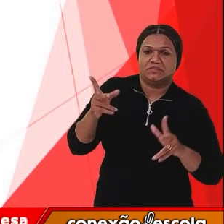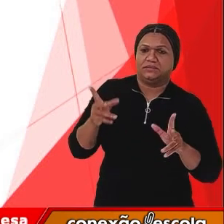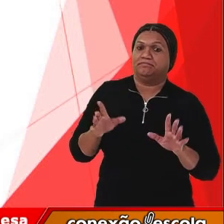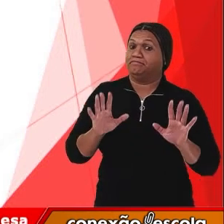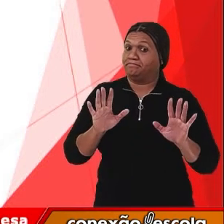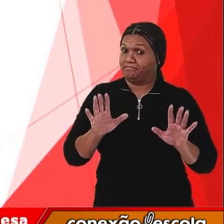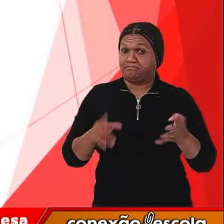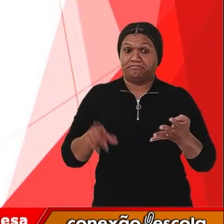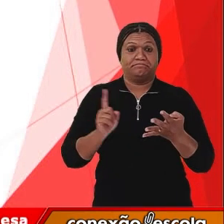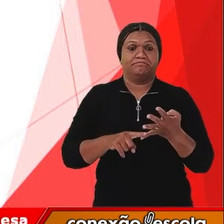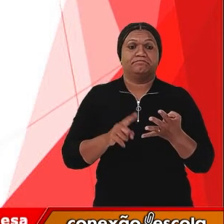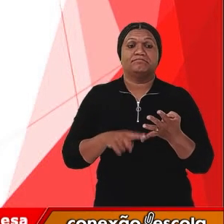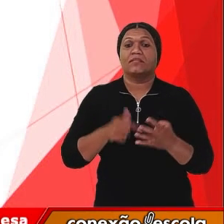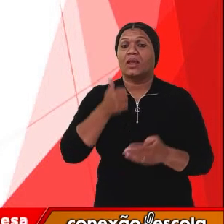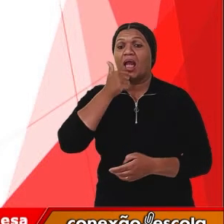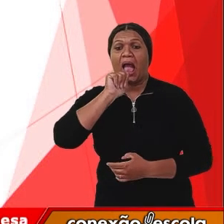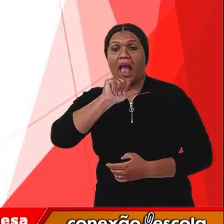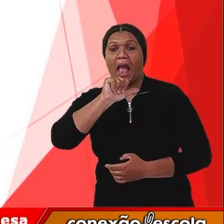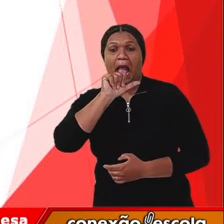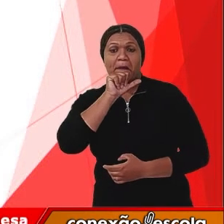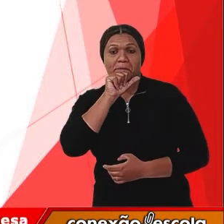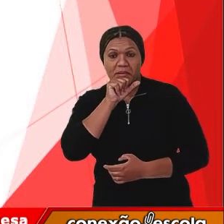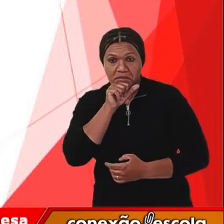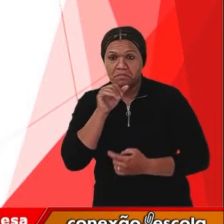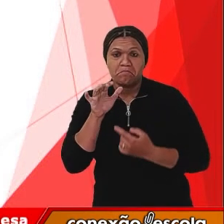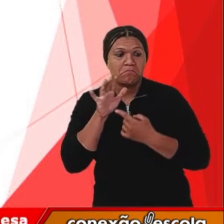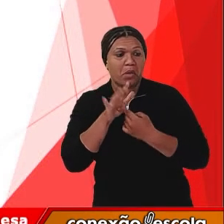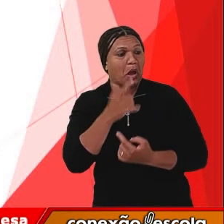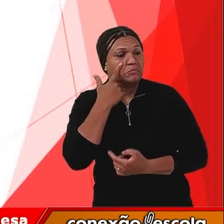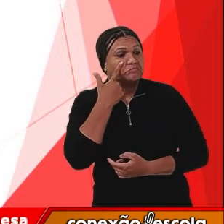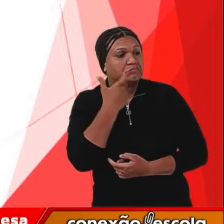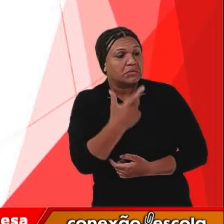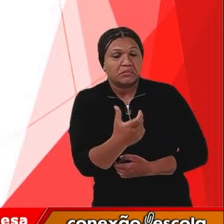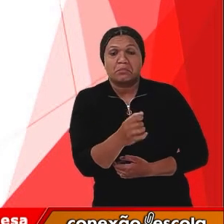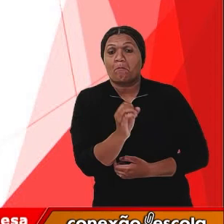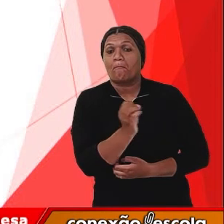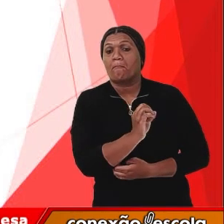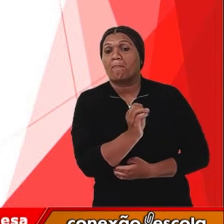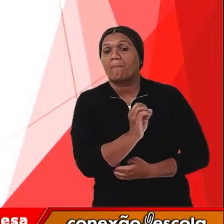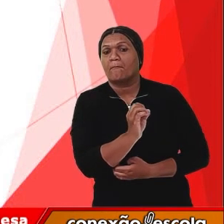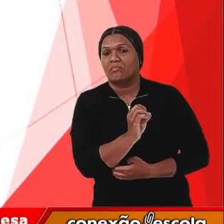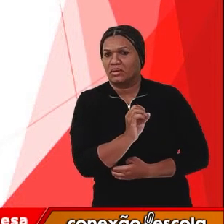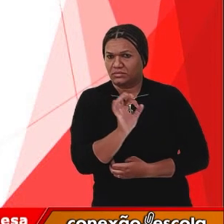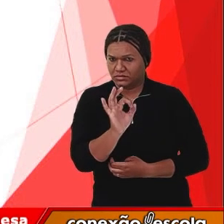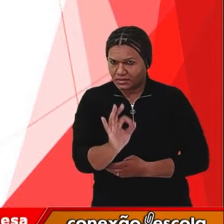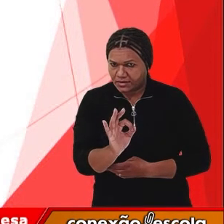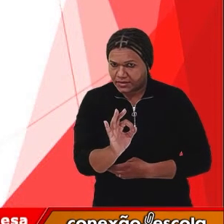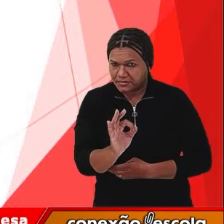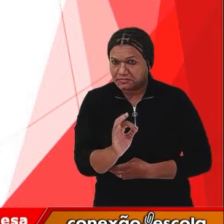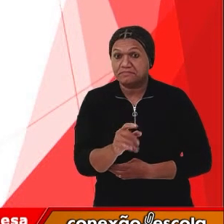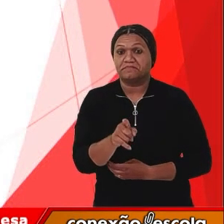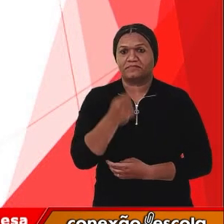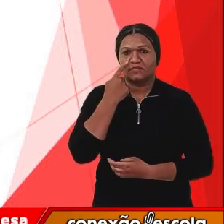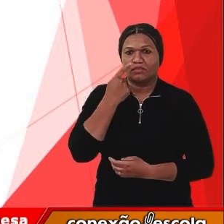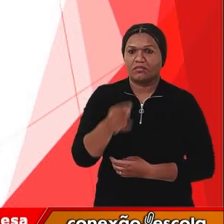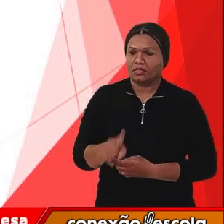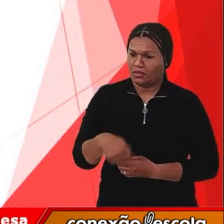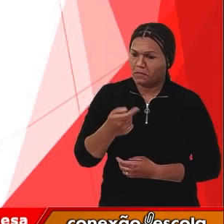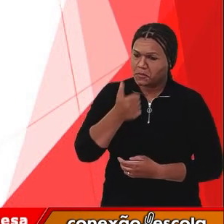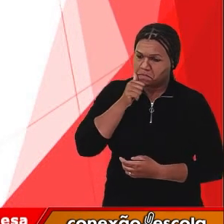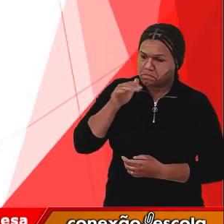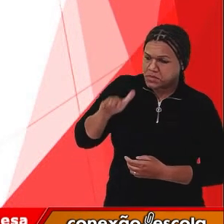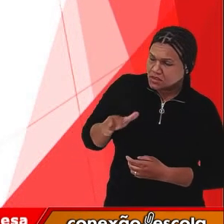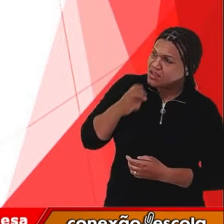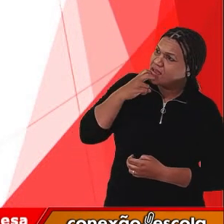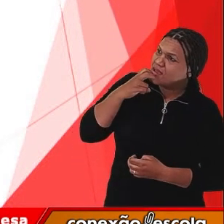e na letra de nós temos a mãe não manifestou nenhum interesse pelo fato Observe que depois que a menina gritou